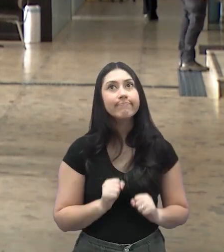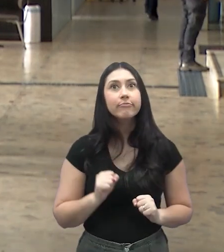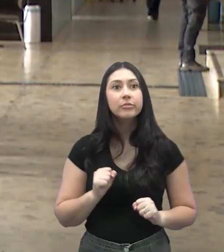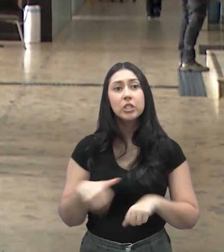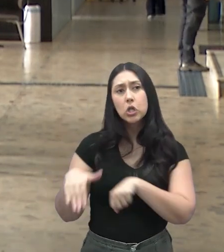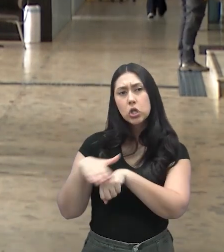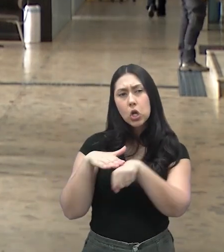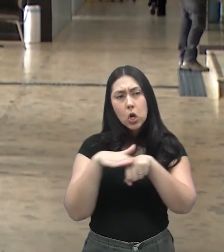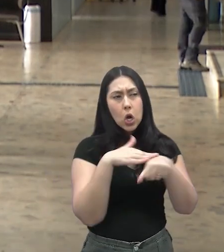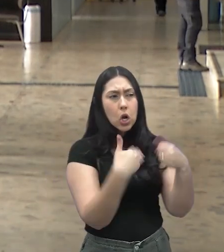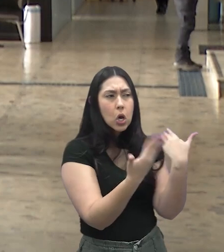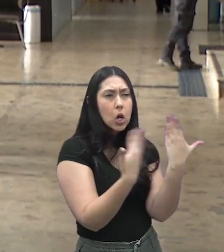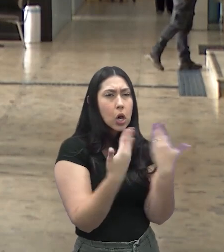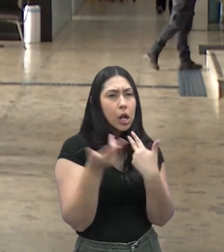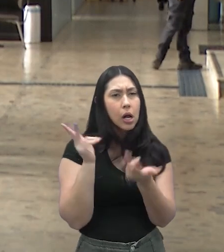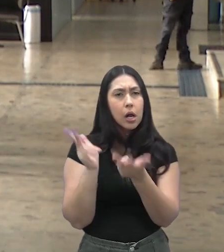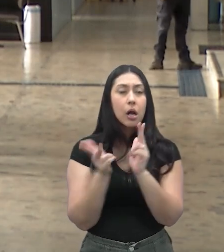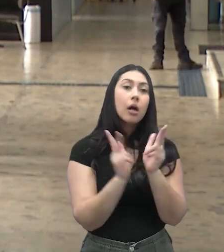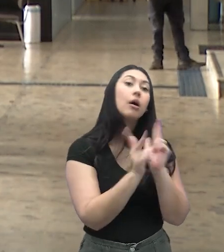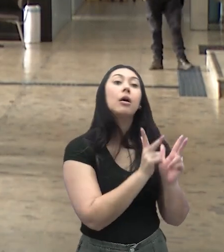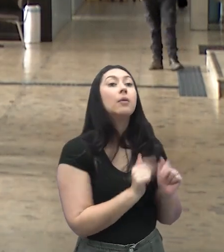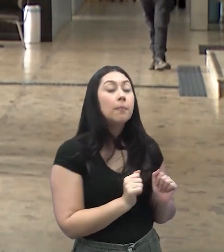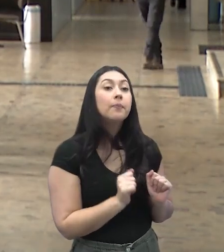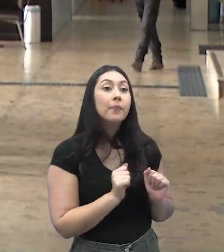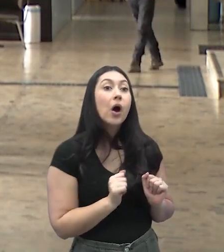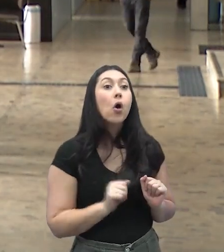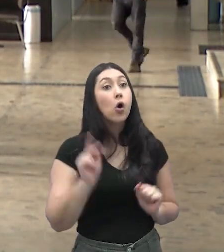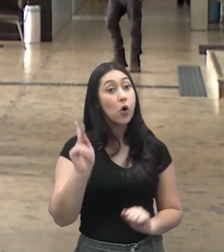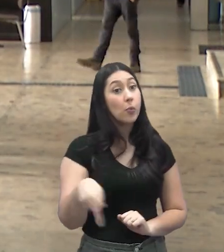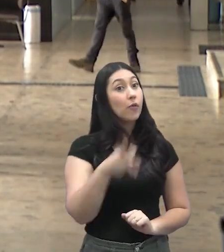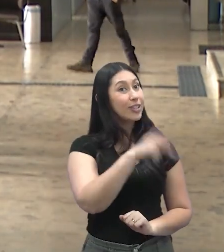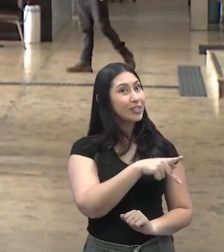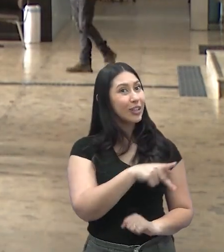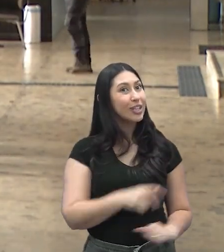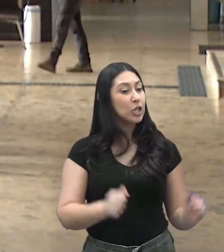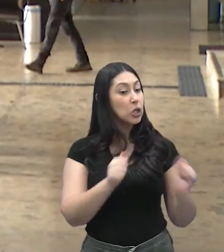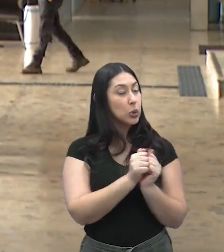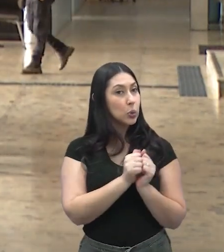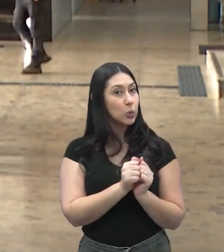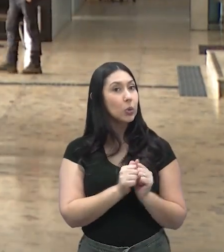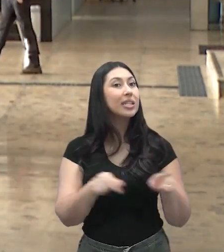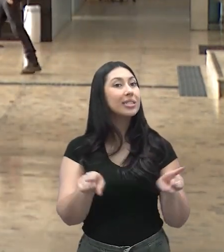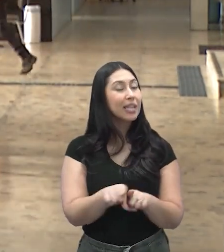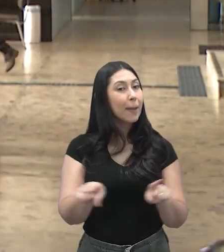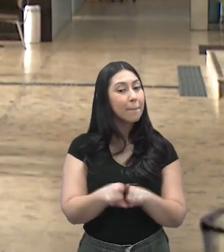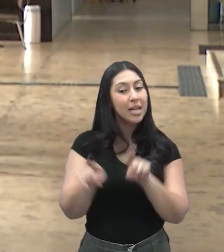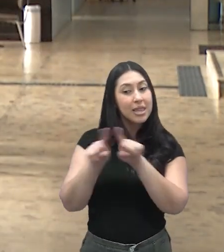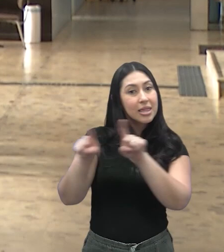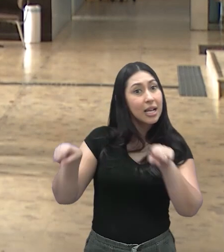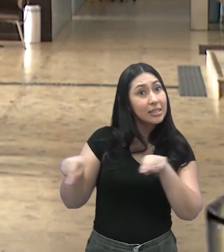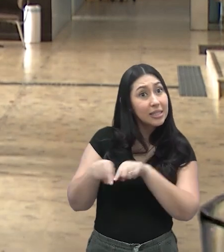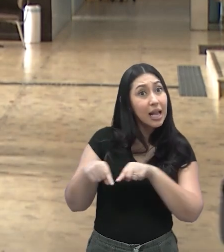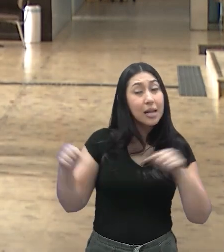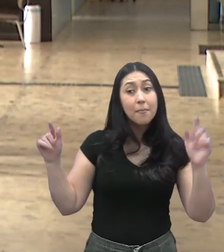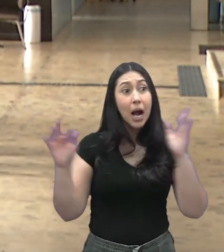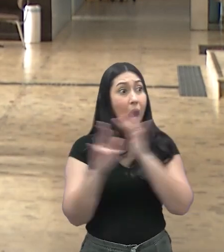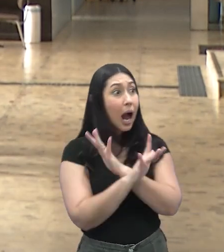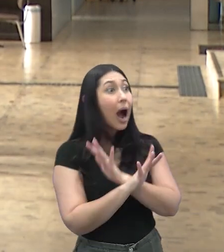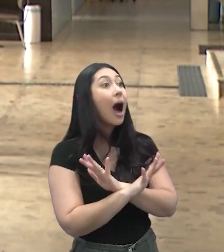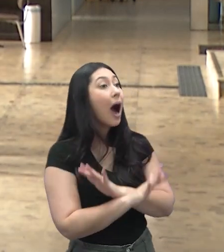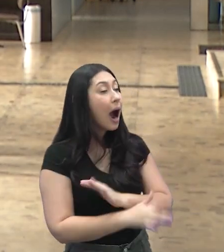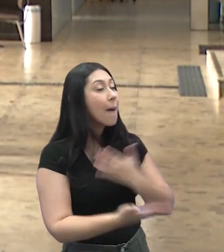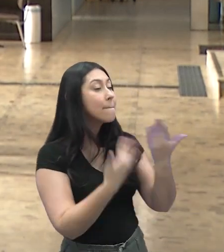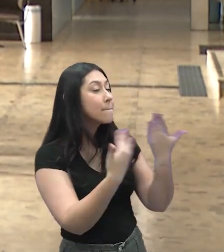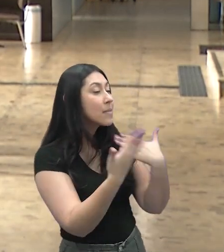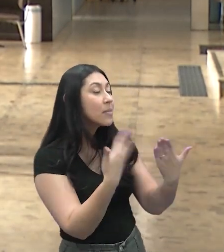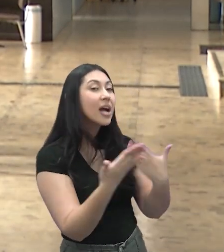E assim, em conversas, a gente tem acesso aos professores não só dentro das aulas, mas na sala dos professores, no corredor.